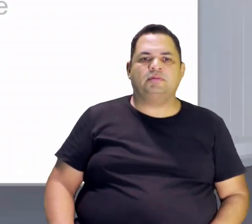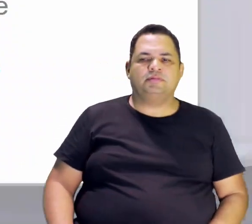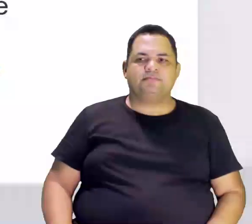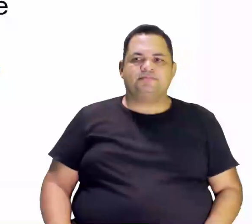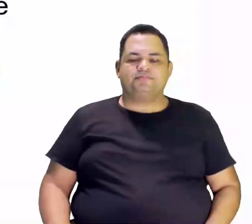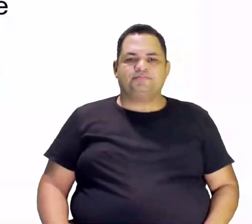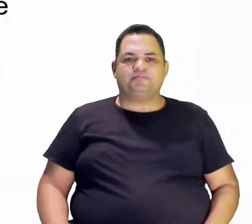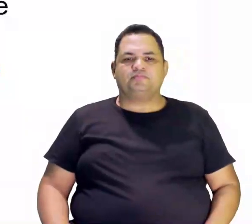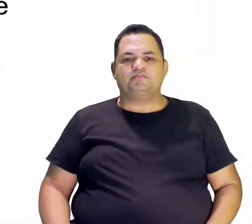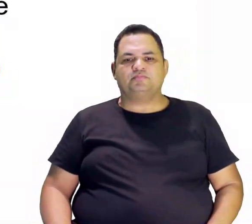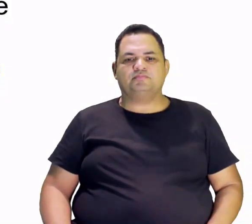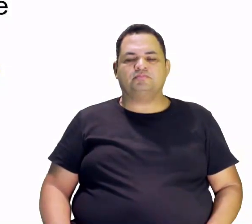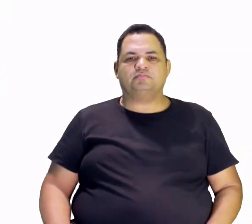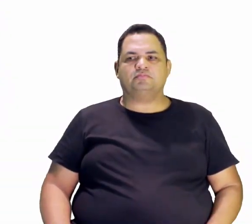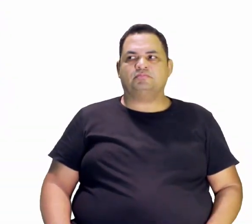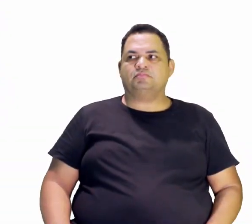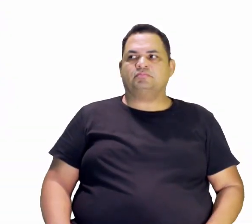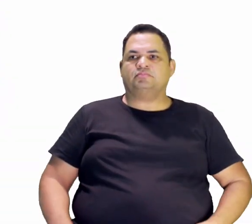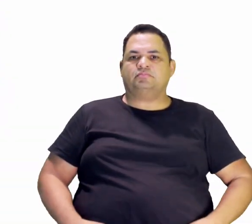então?